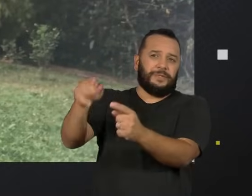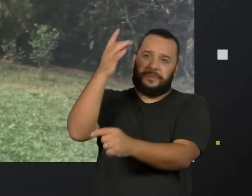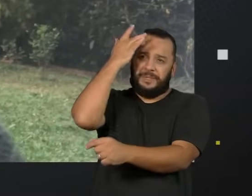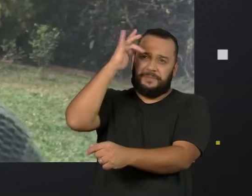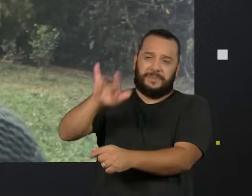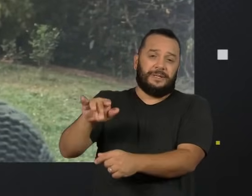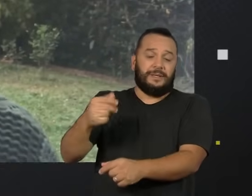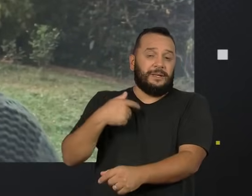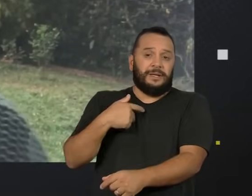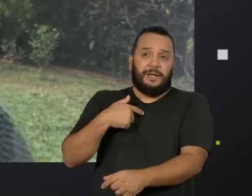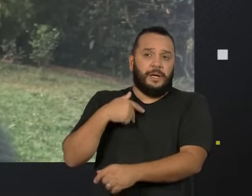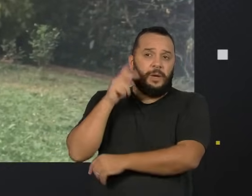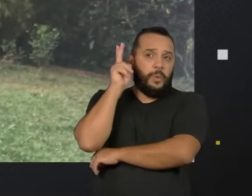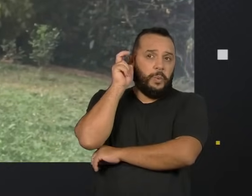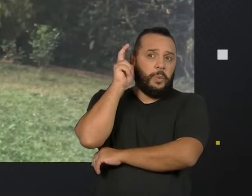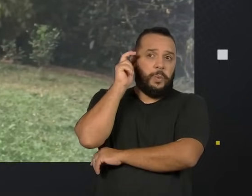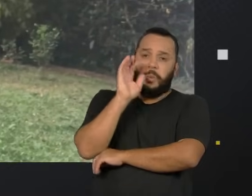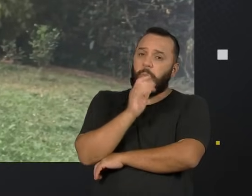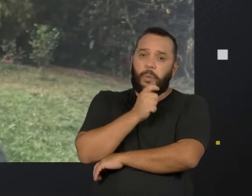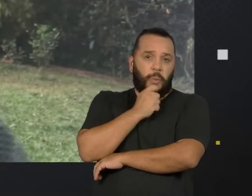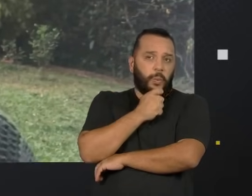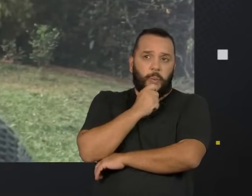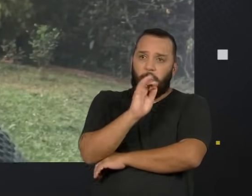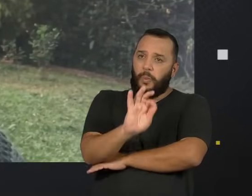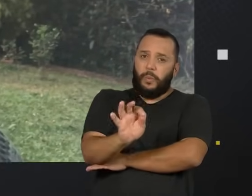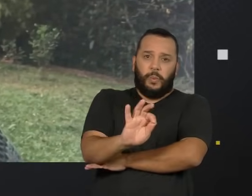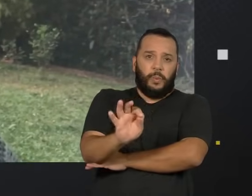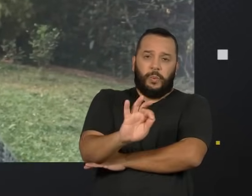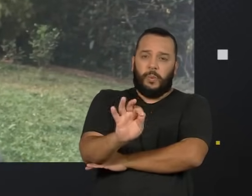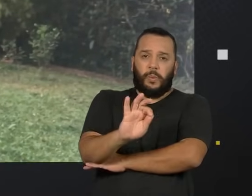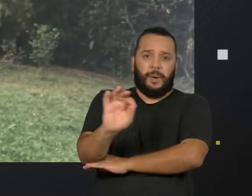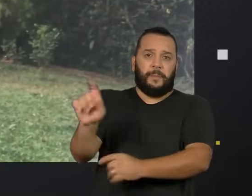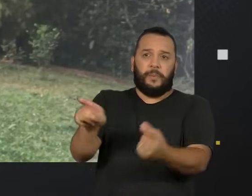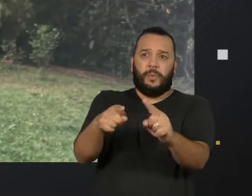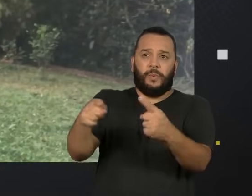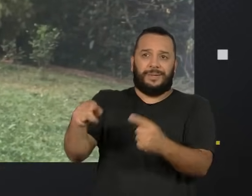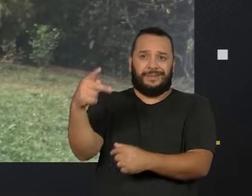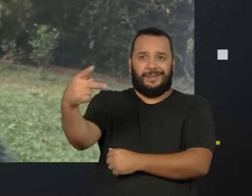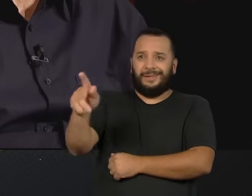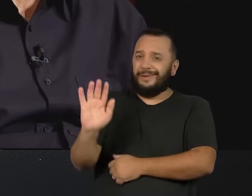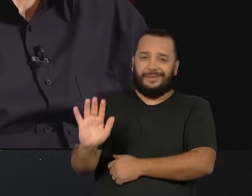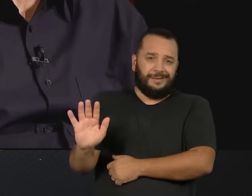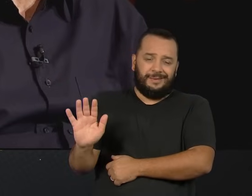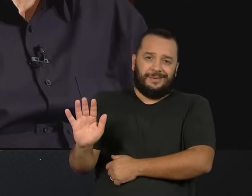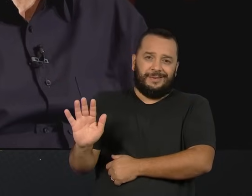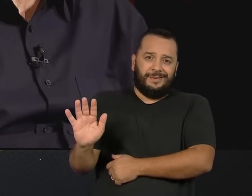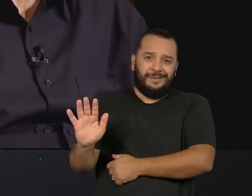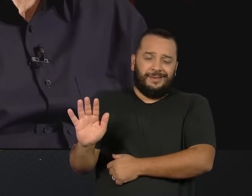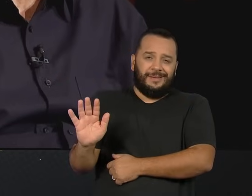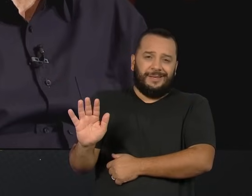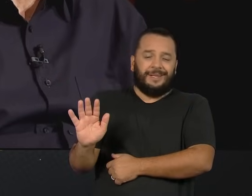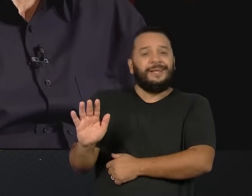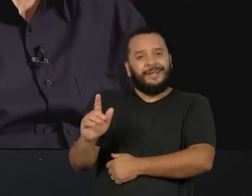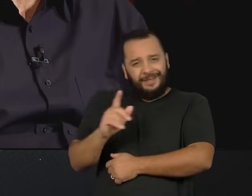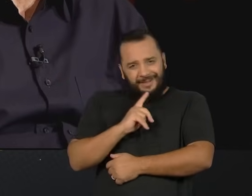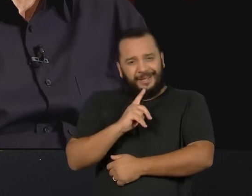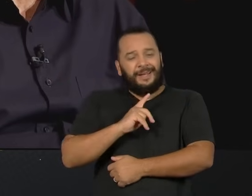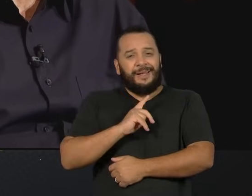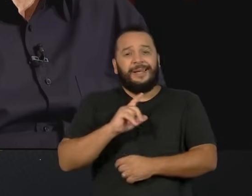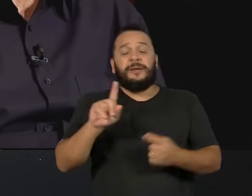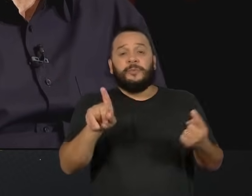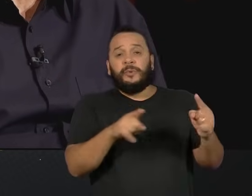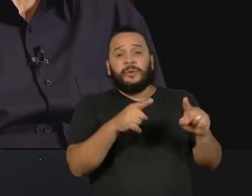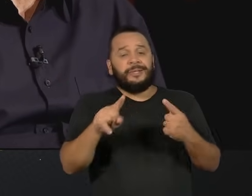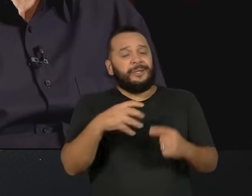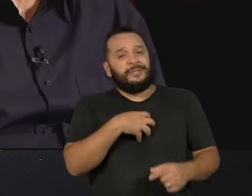tinha escutado também, até então, uma natureza de canções como